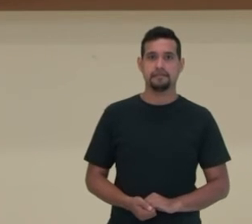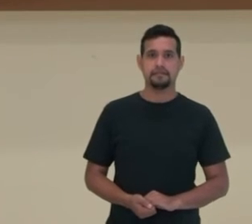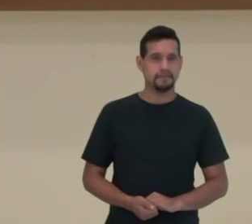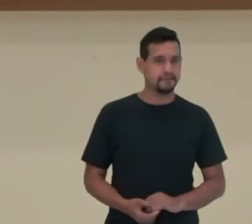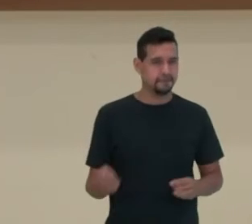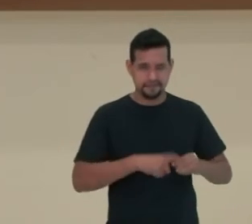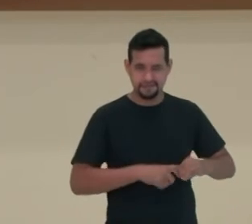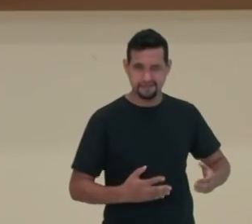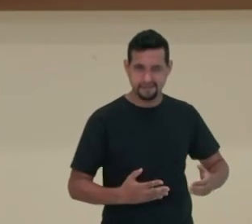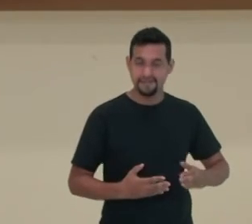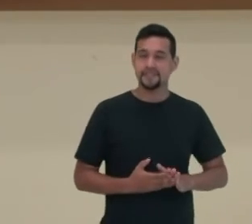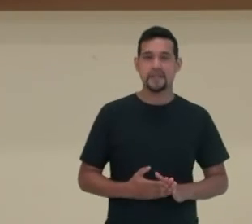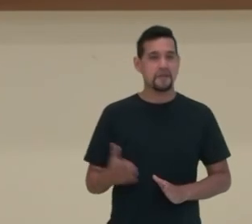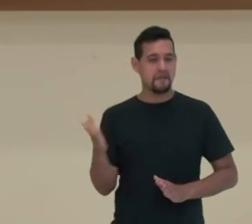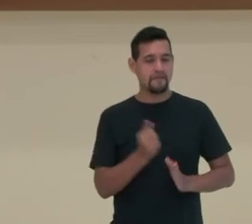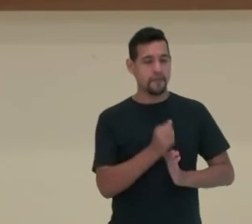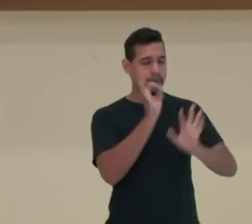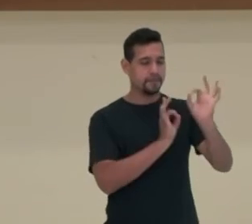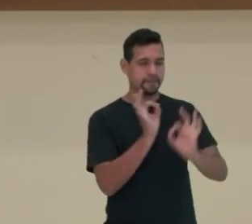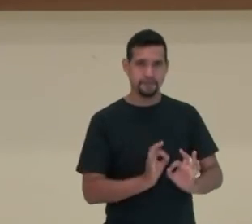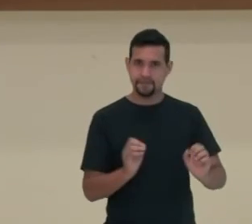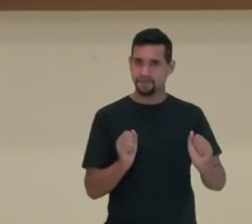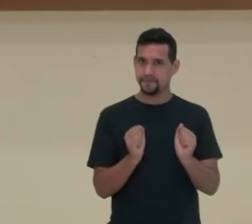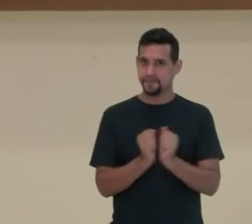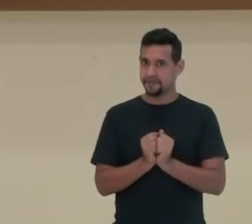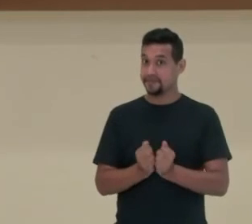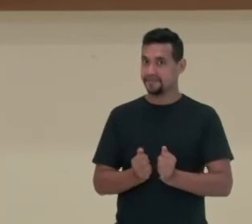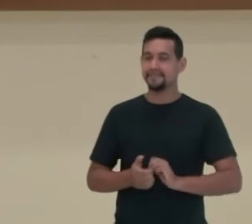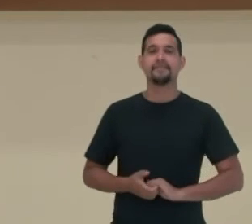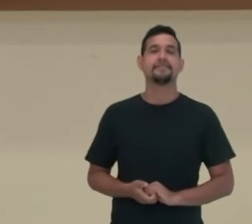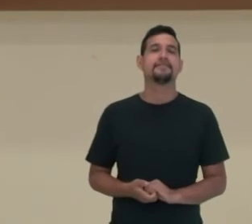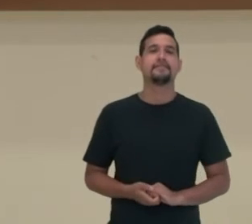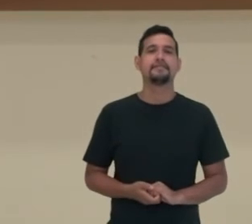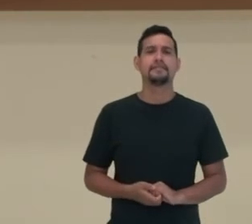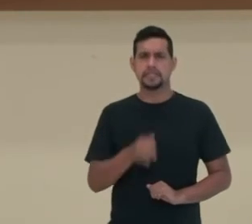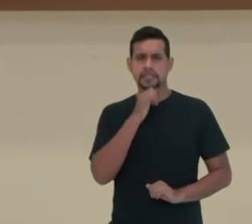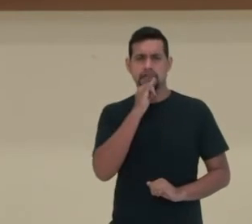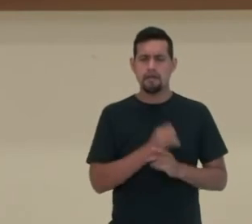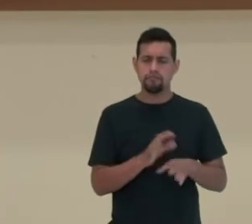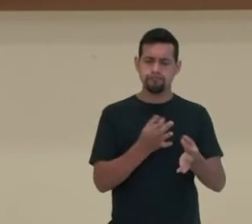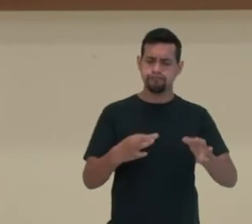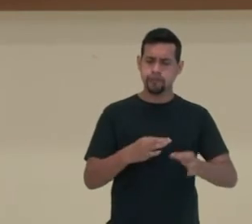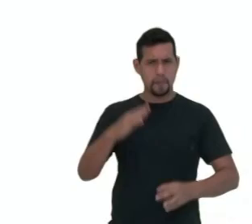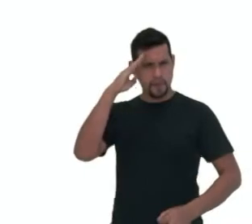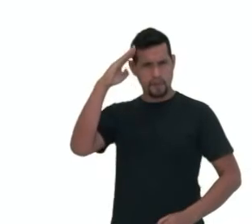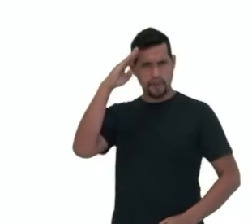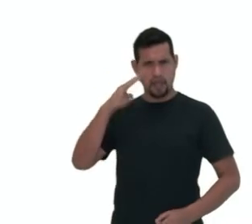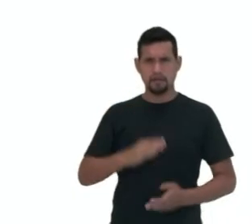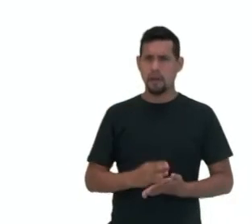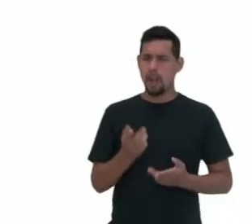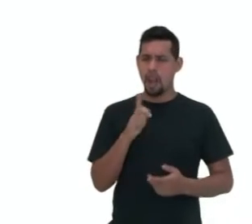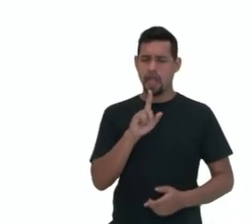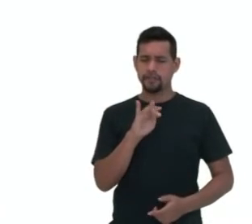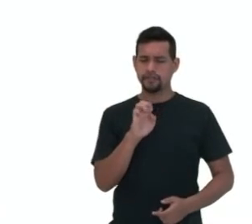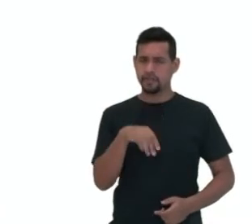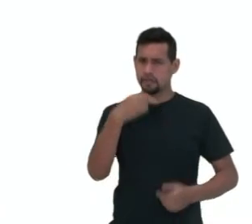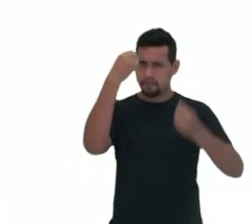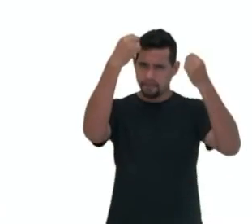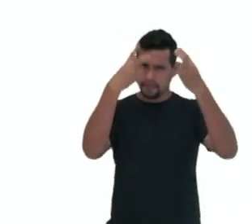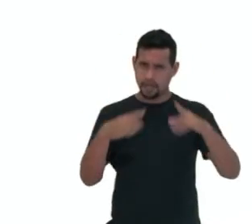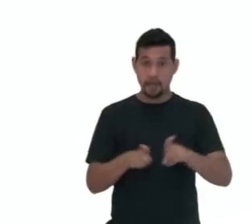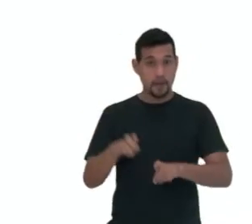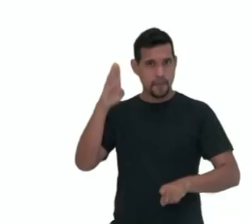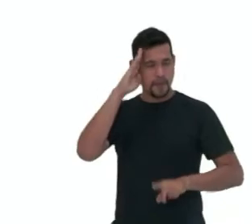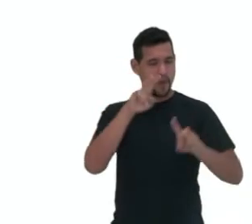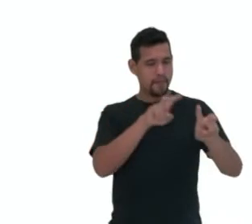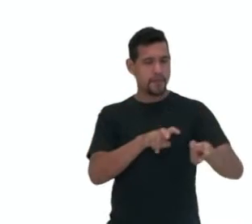Voltei, galerinha do sexto ano. Bora lá, Cogesta, junto conosco. Com a expansão militar romana, o latim falado pelos soldados romanos e